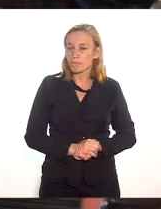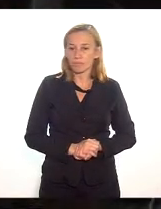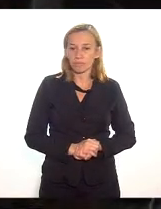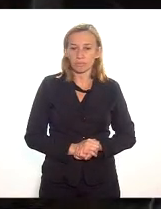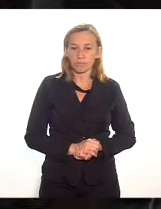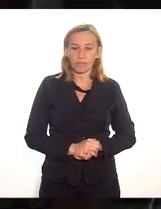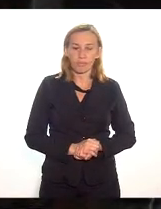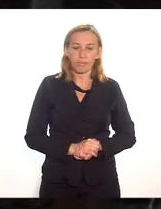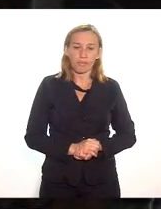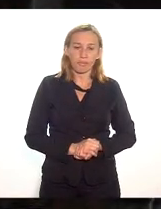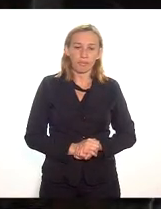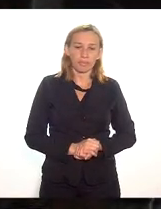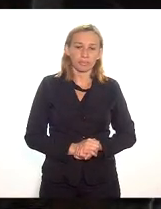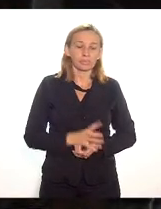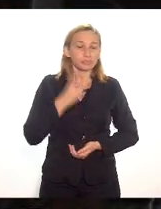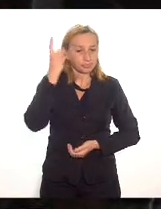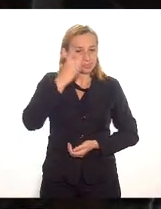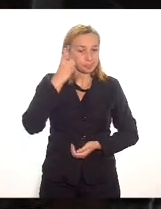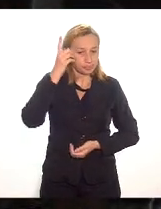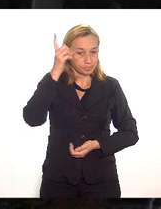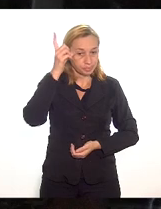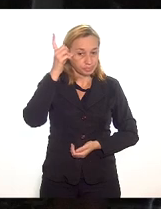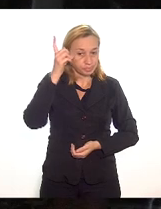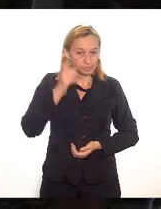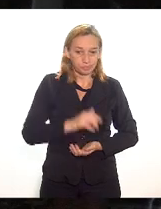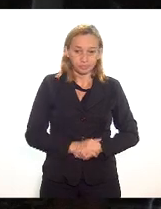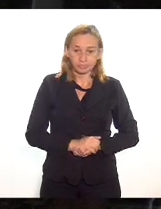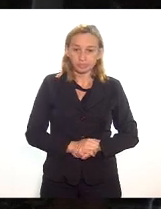Com a palavra, a deputada Lucinha.